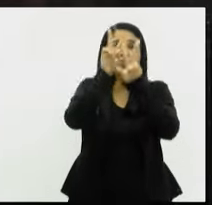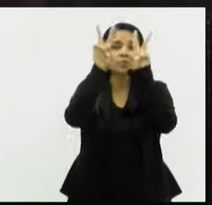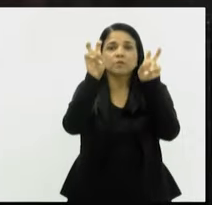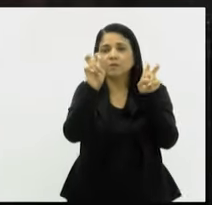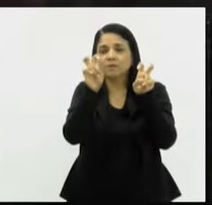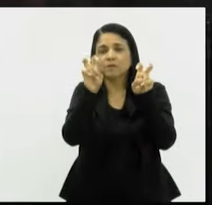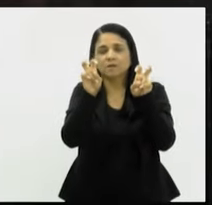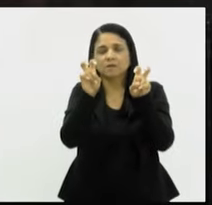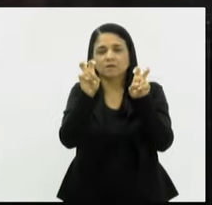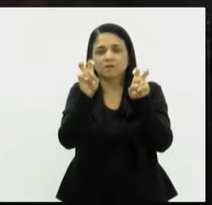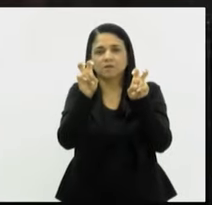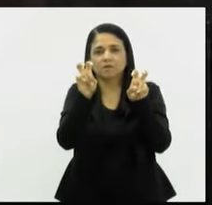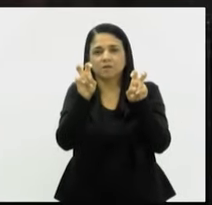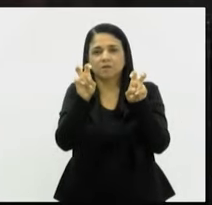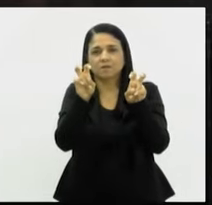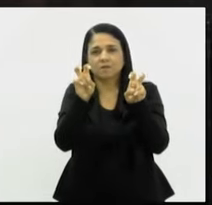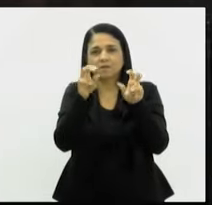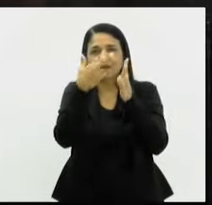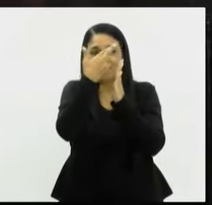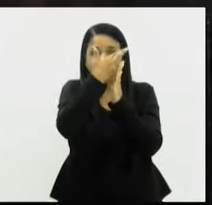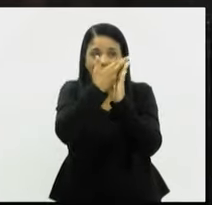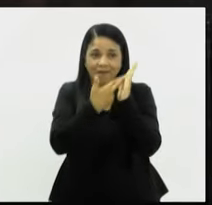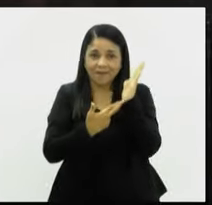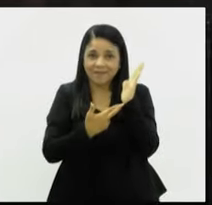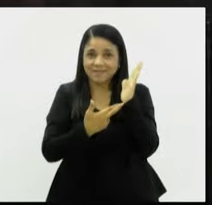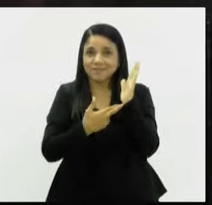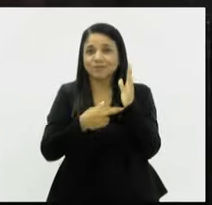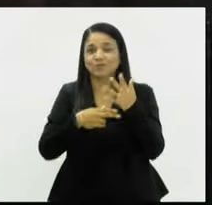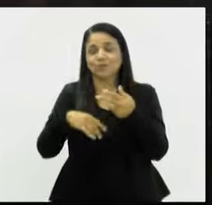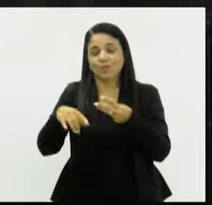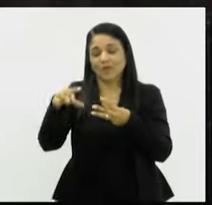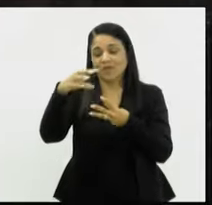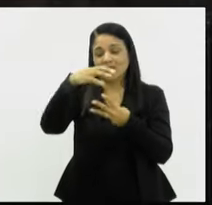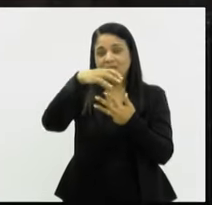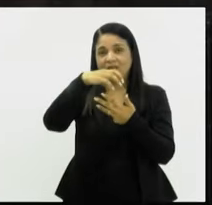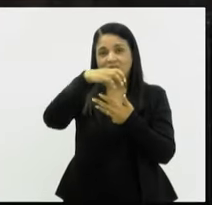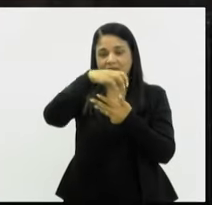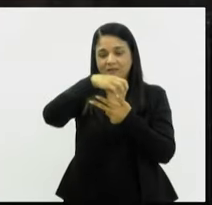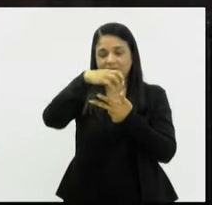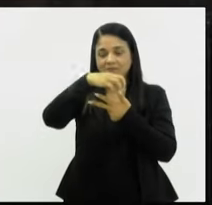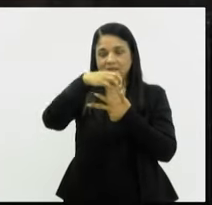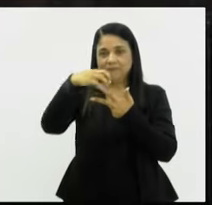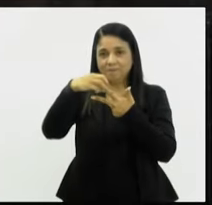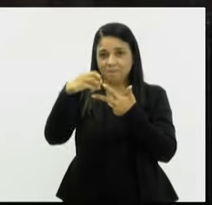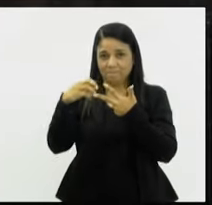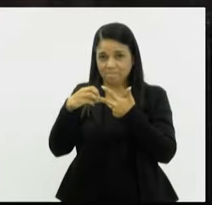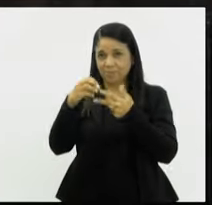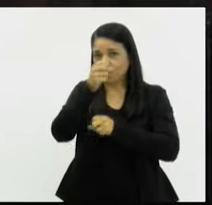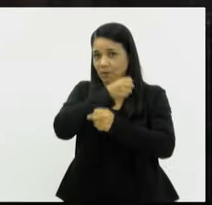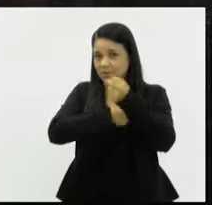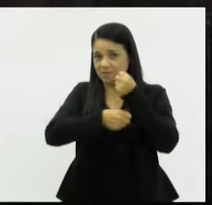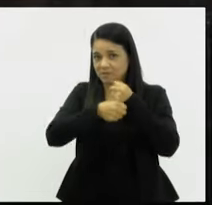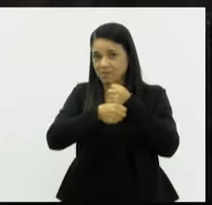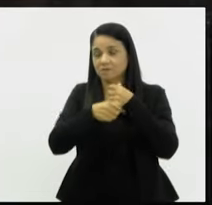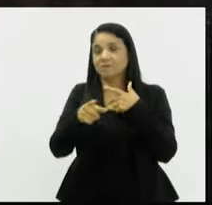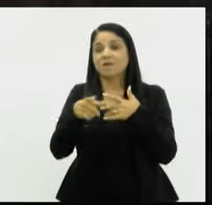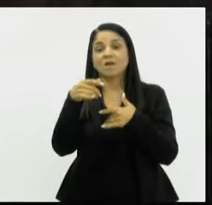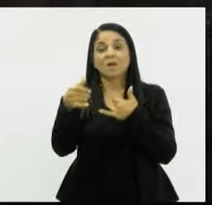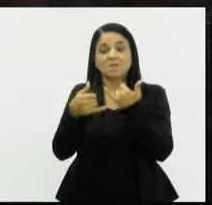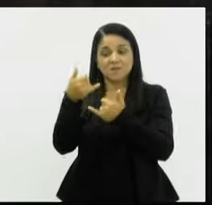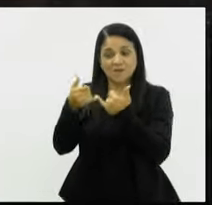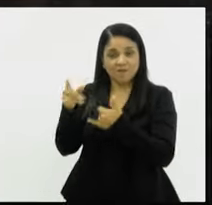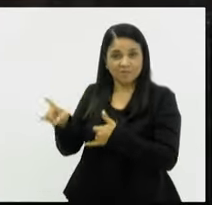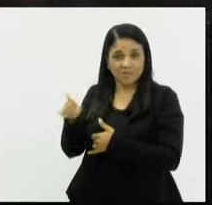tema da redação da prova do Enem no ano passado. E aí, brincava o deputado Luiz Paulo, que